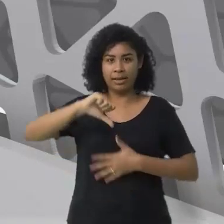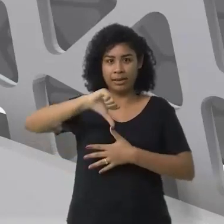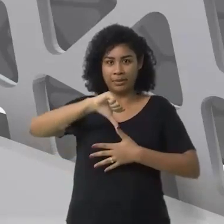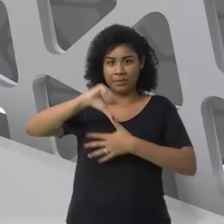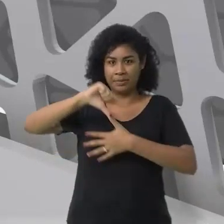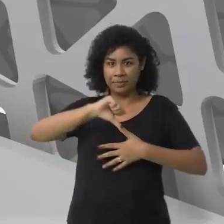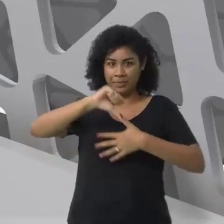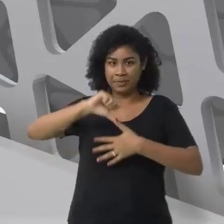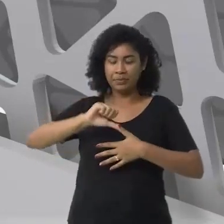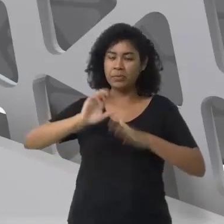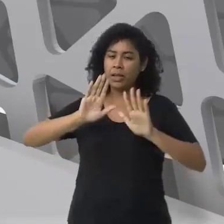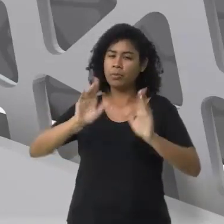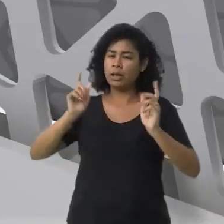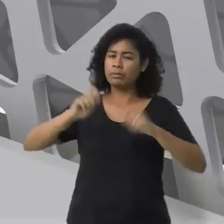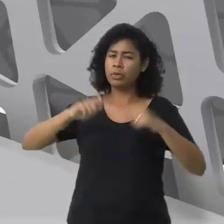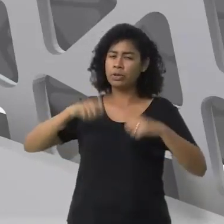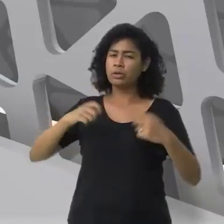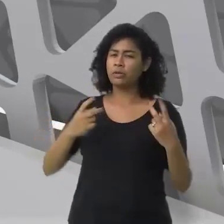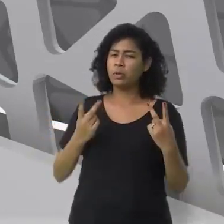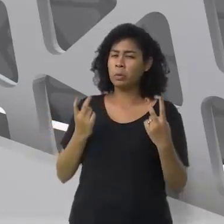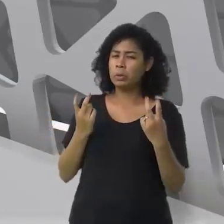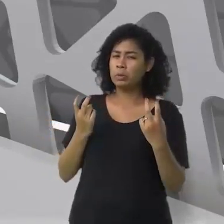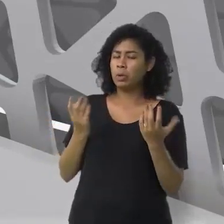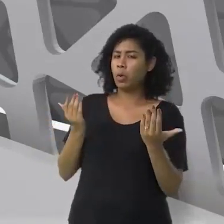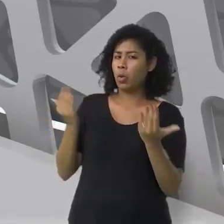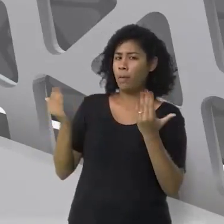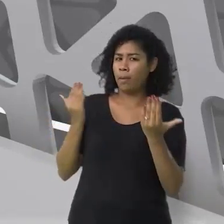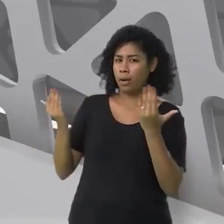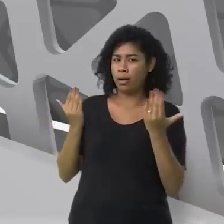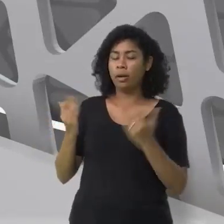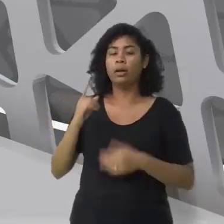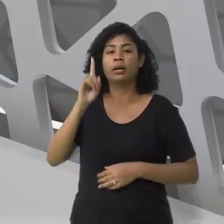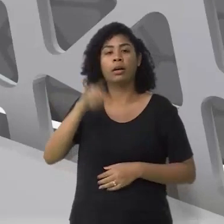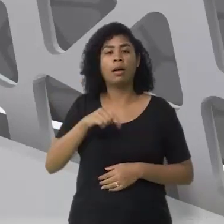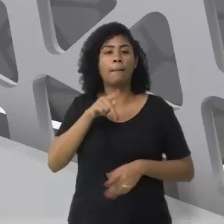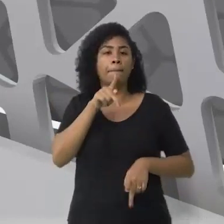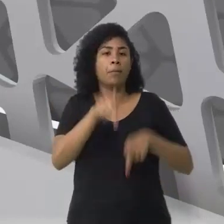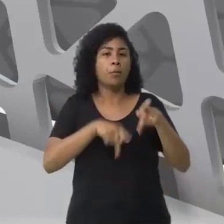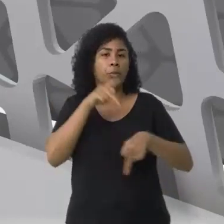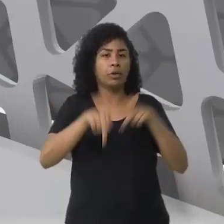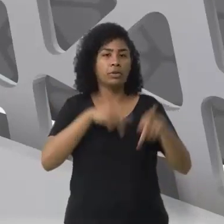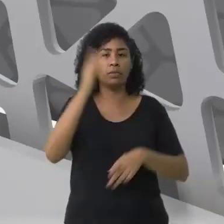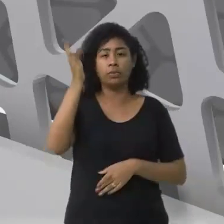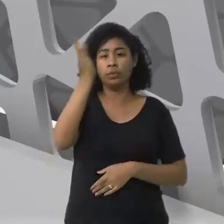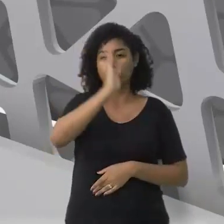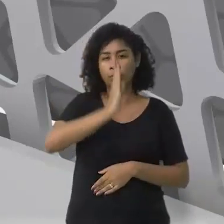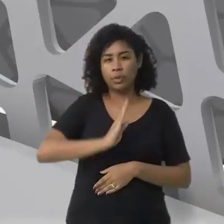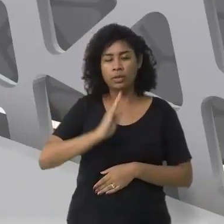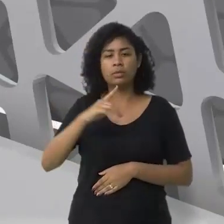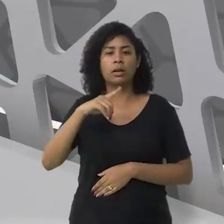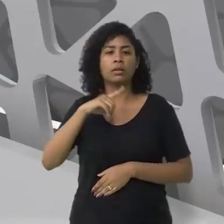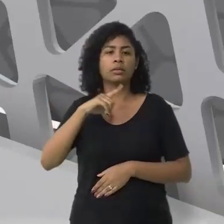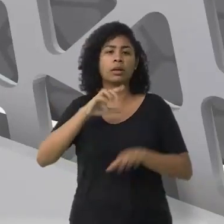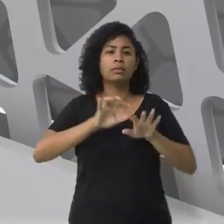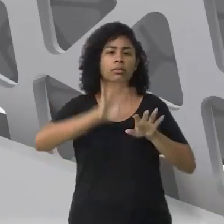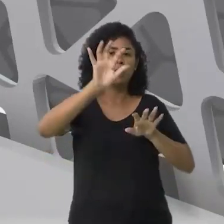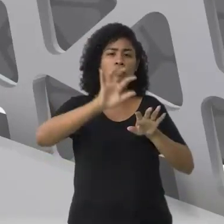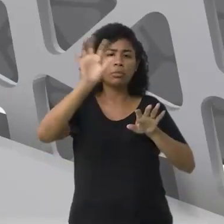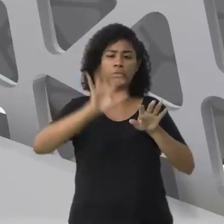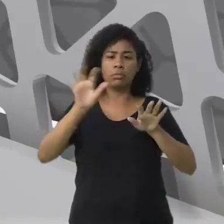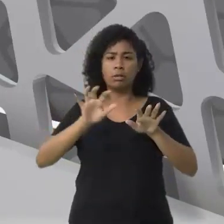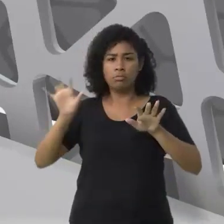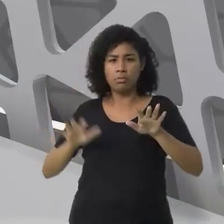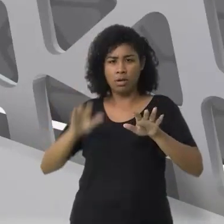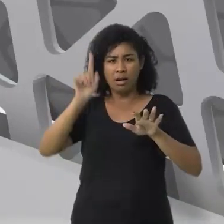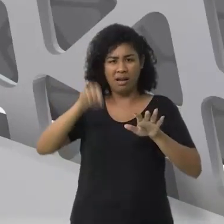a gente pode comparar e verificar que a distribuição da população brasileira, ela vai estar distribuída de